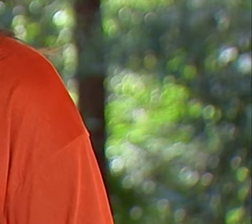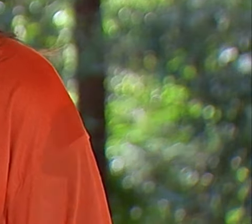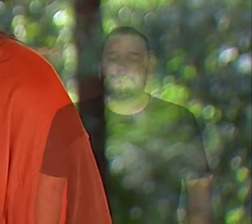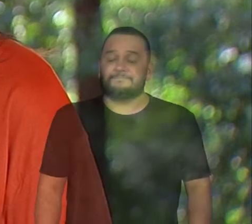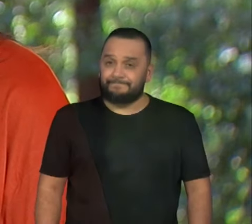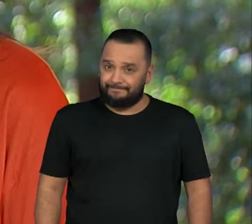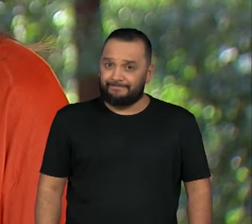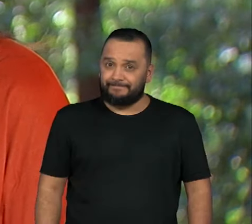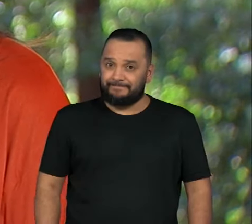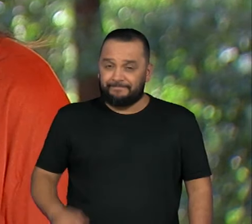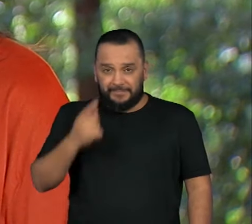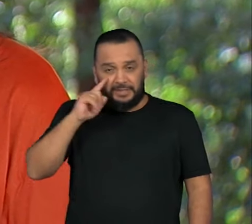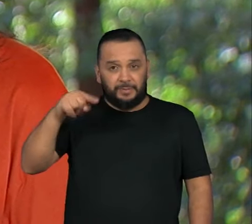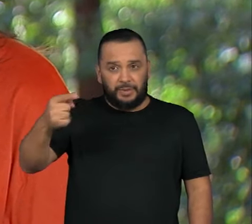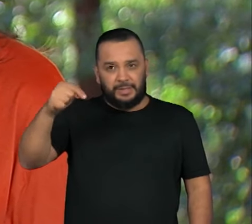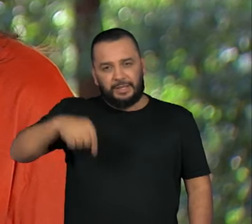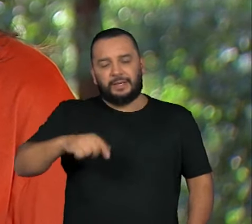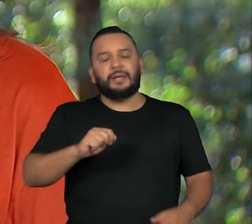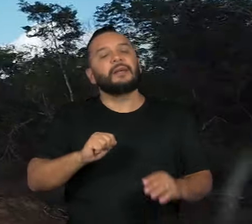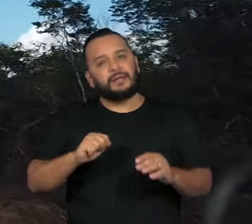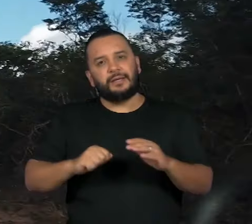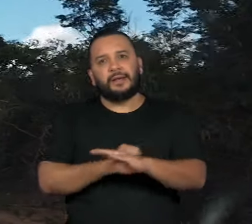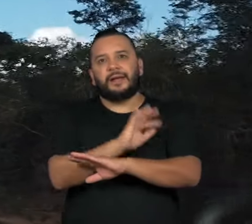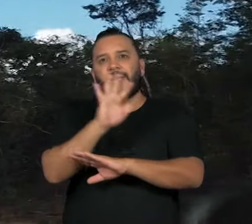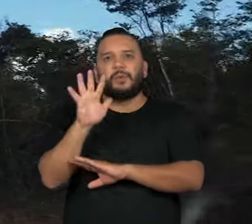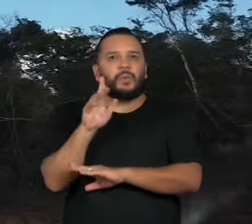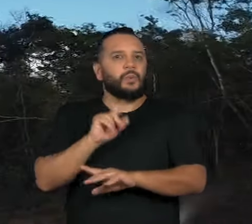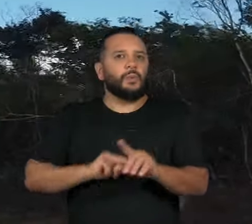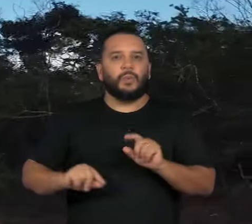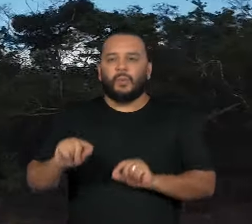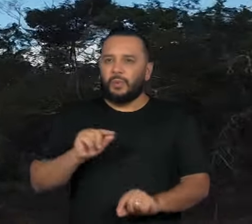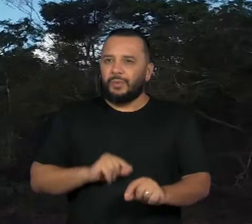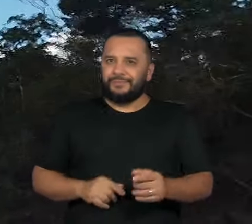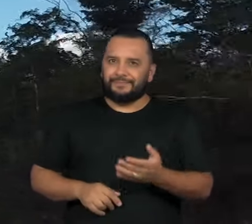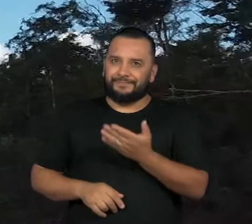E logo mais, aqui no Repórter Eco.